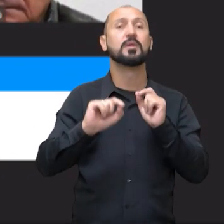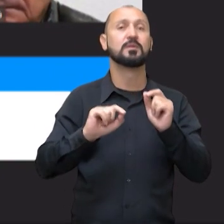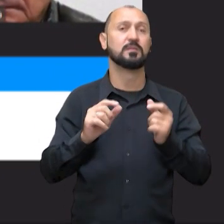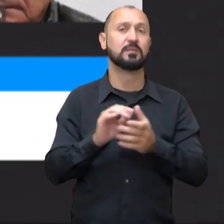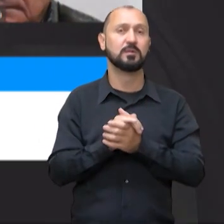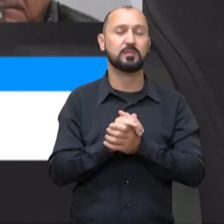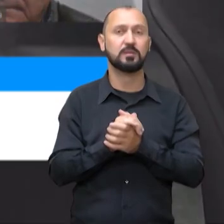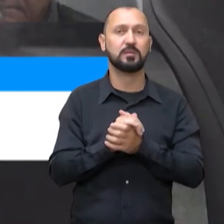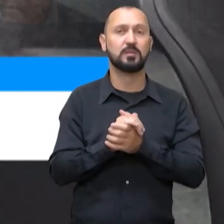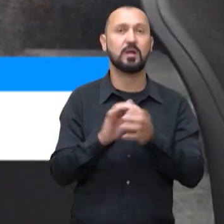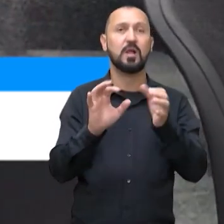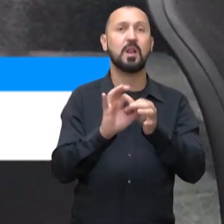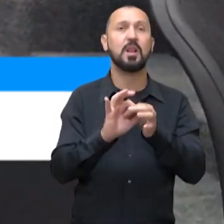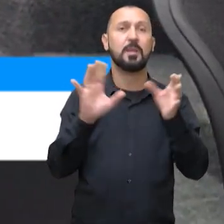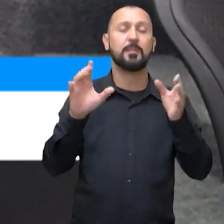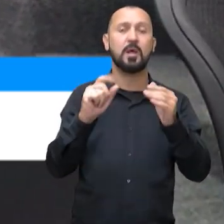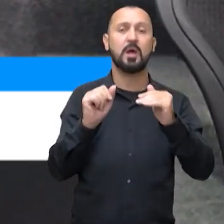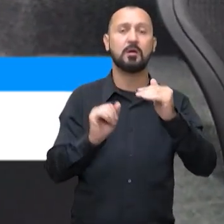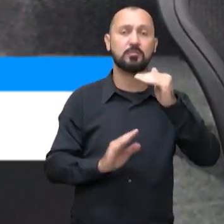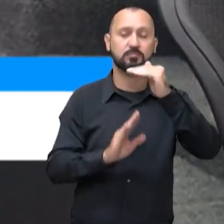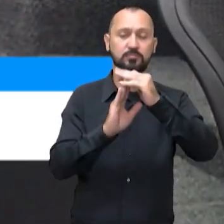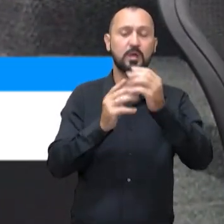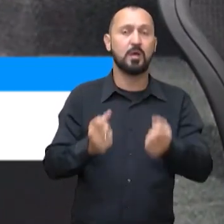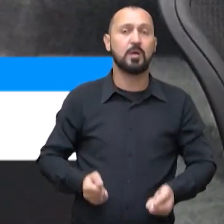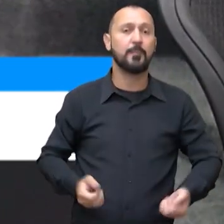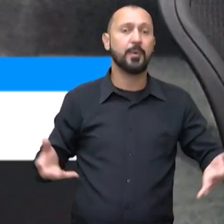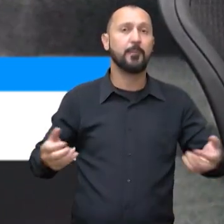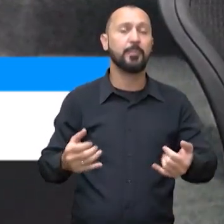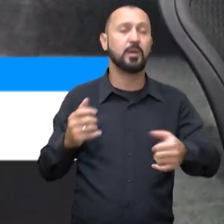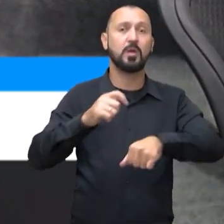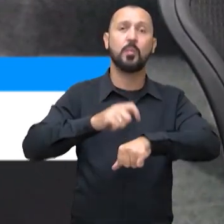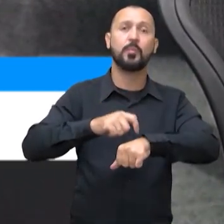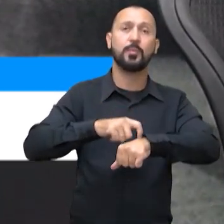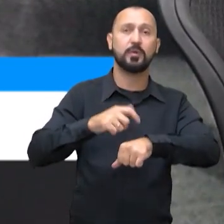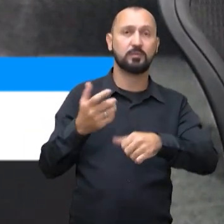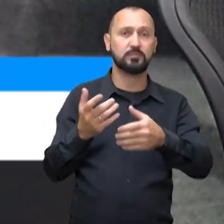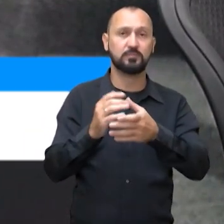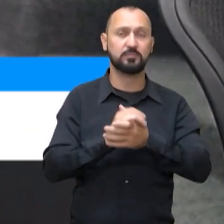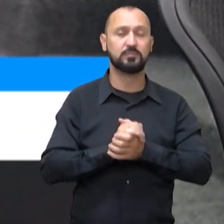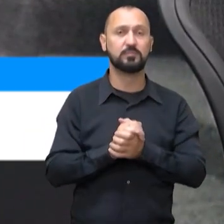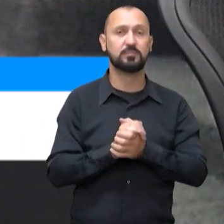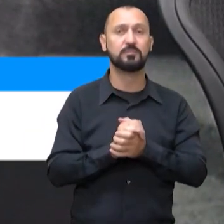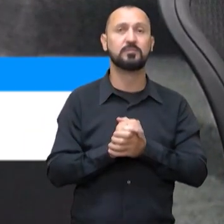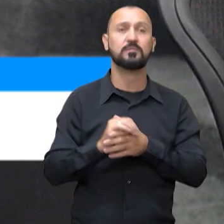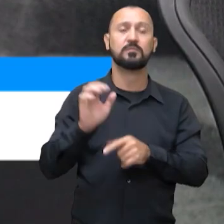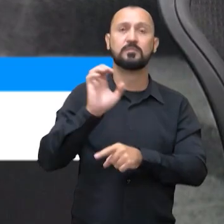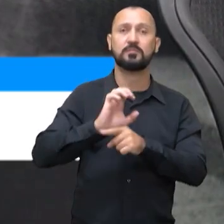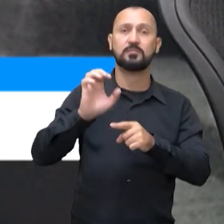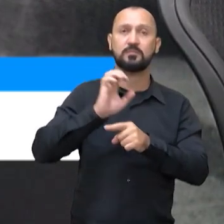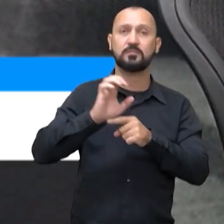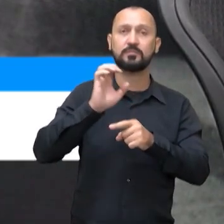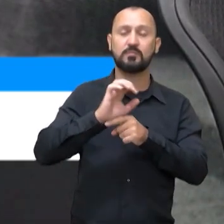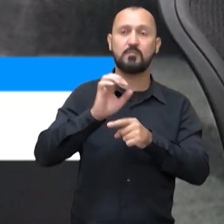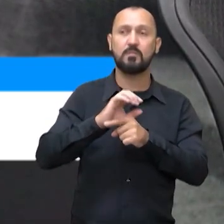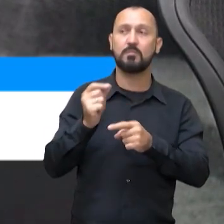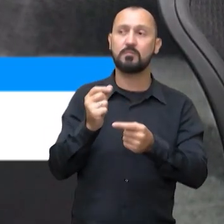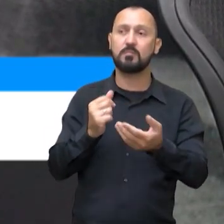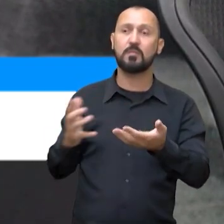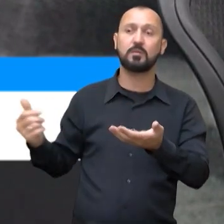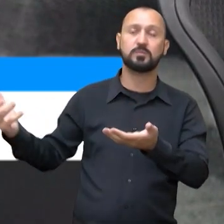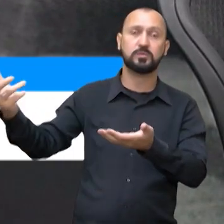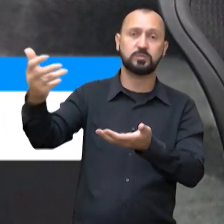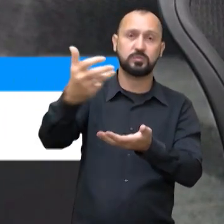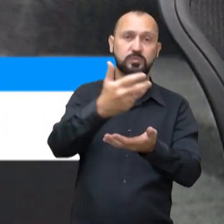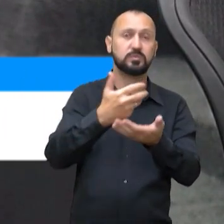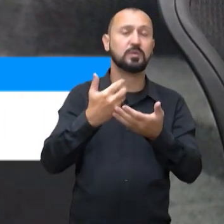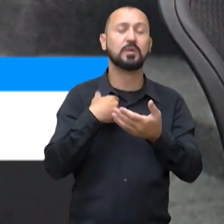totalmente incoerente autorizarmos o aumento do teto de gastos em um momento em que o Estado bate recorde